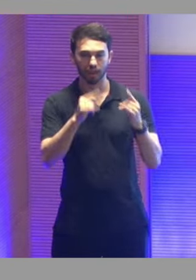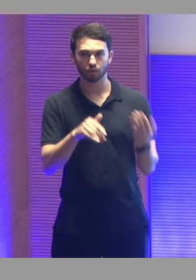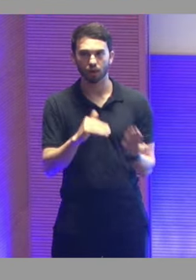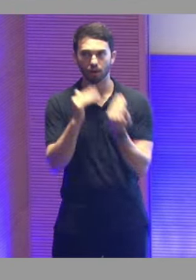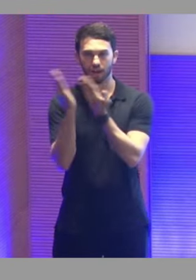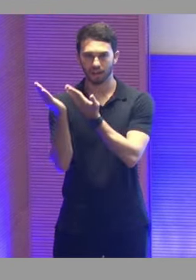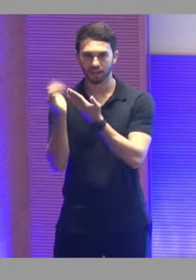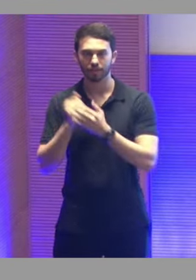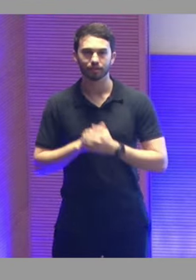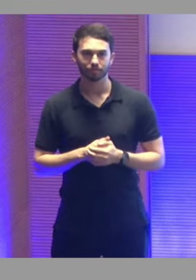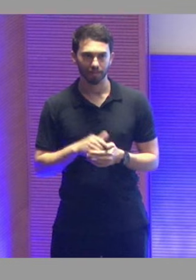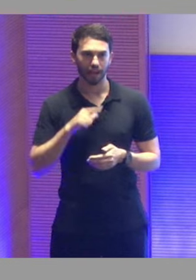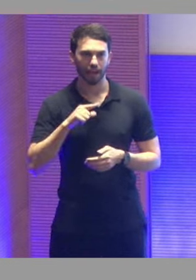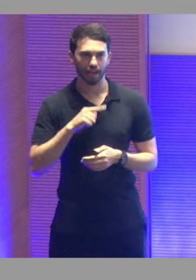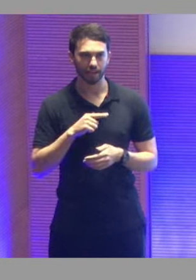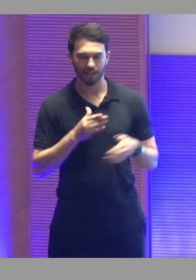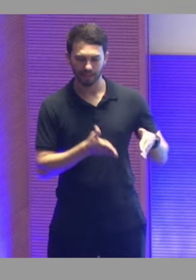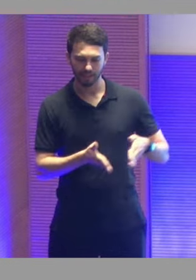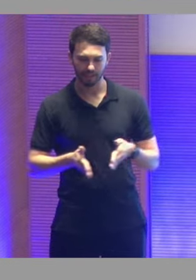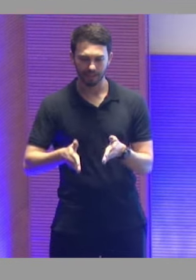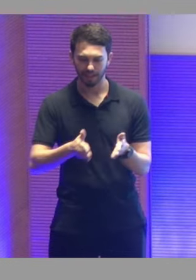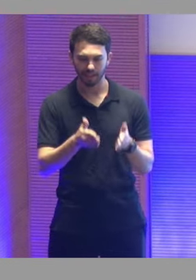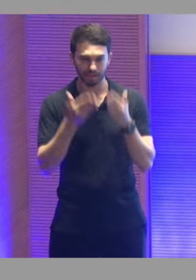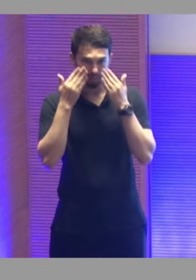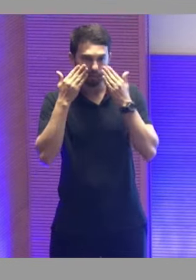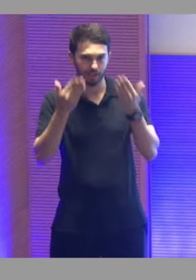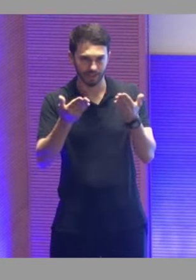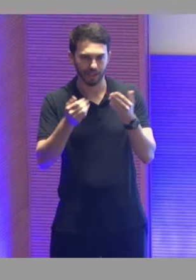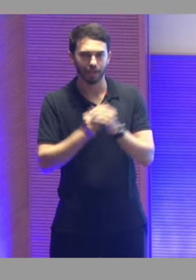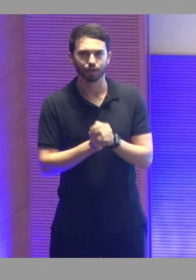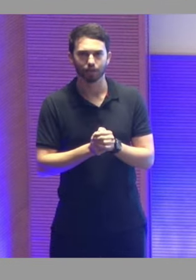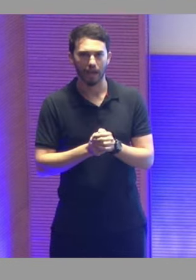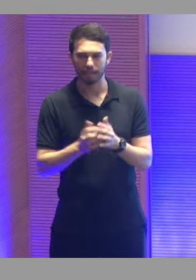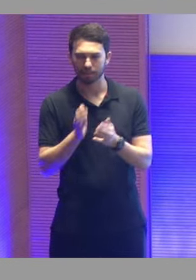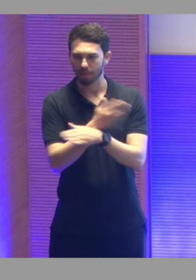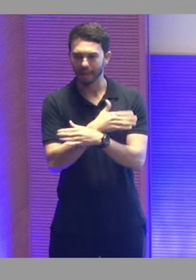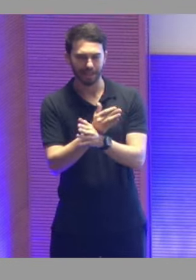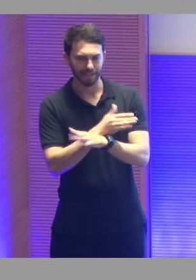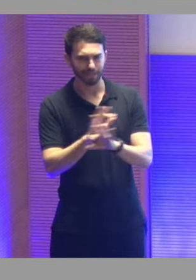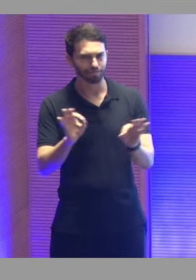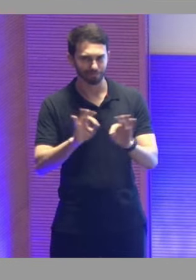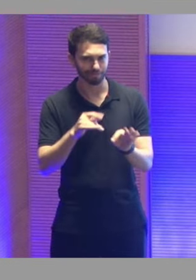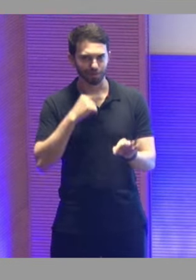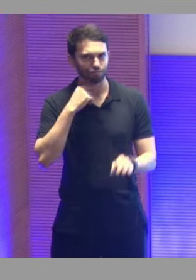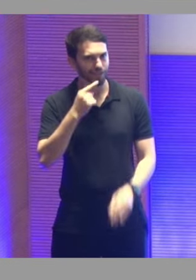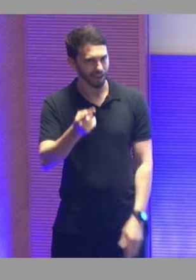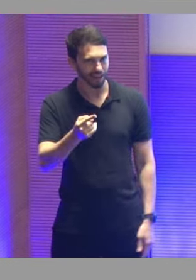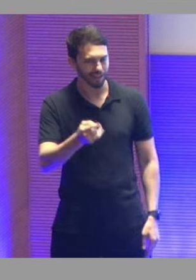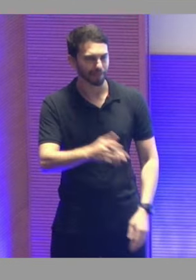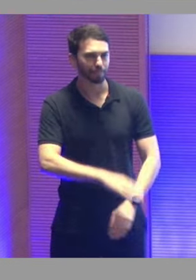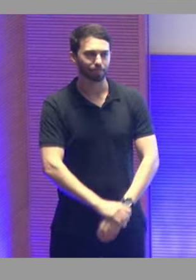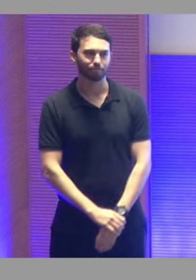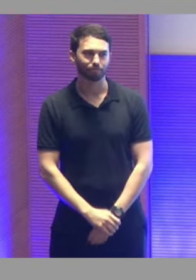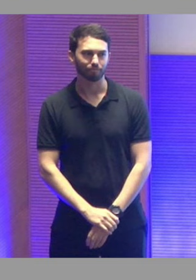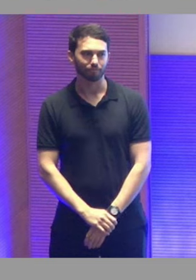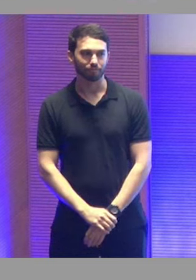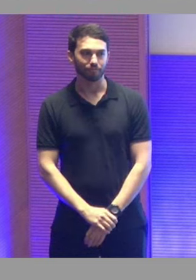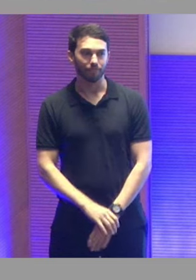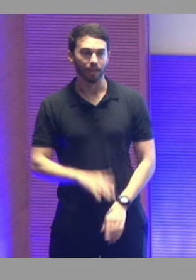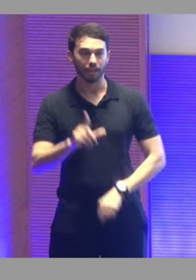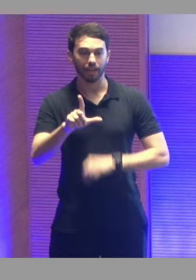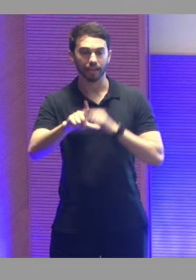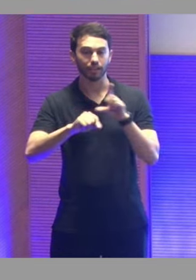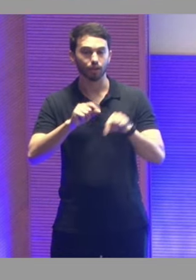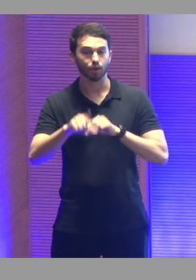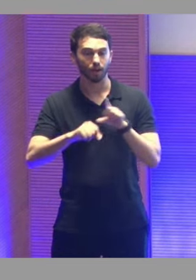lado tem sinalização podem ficar tranquilos não dá para não dá para se perder não dá para se perder e e